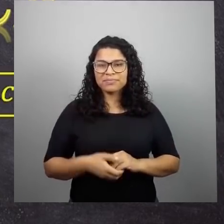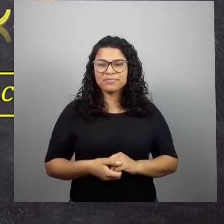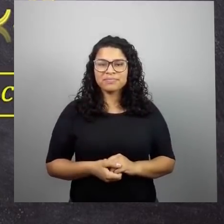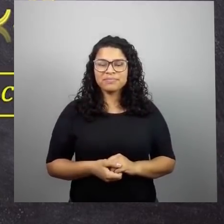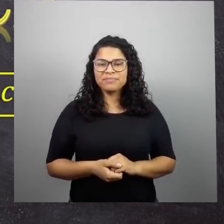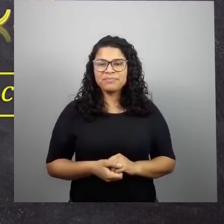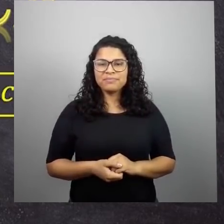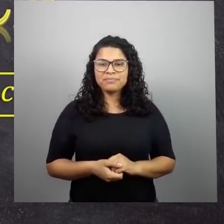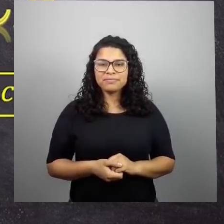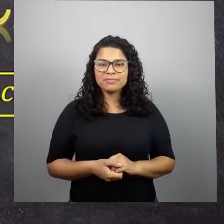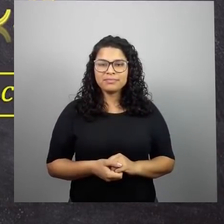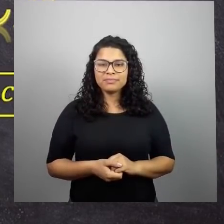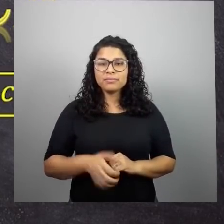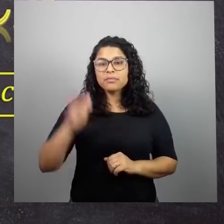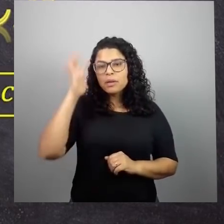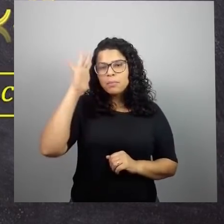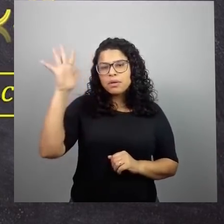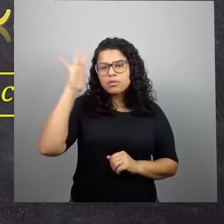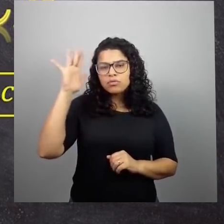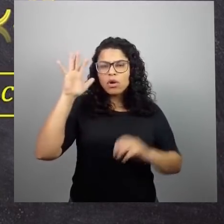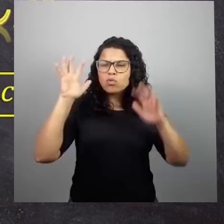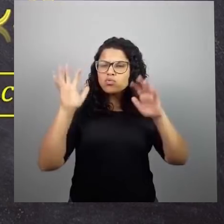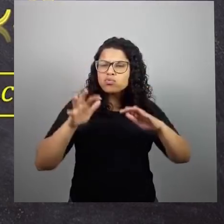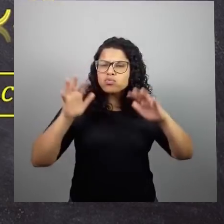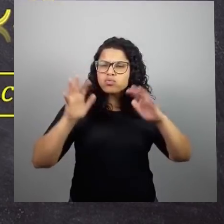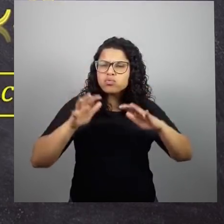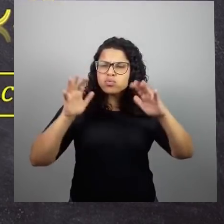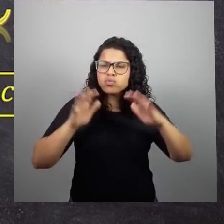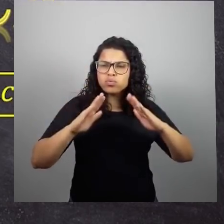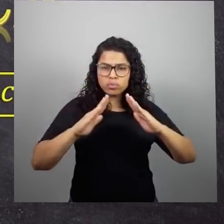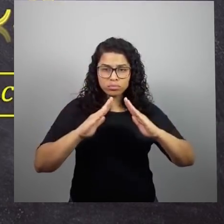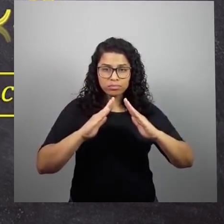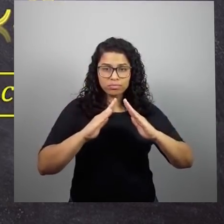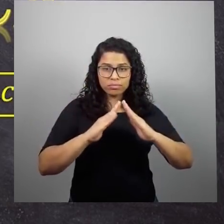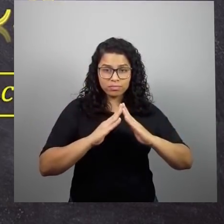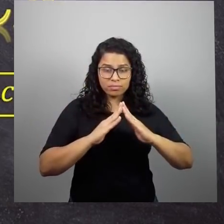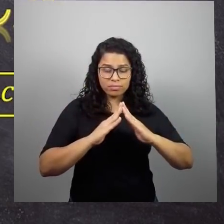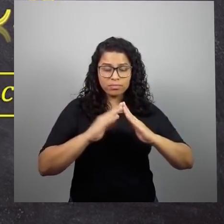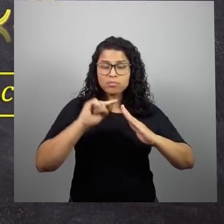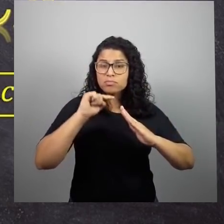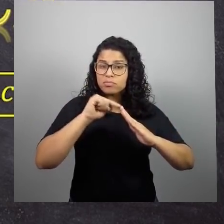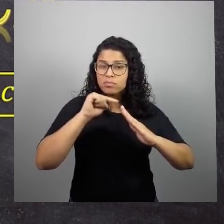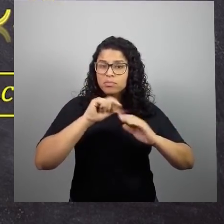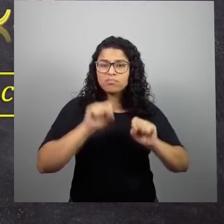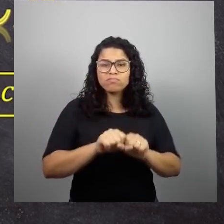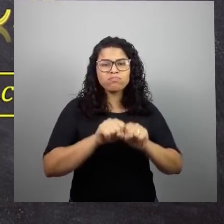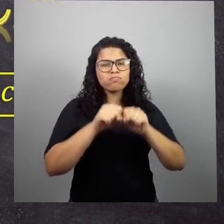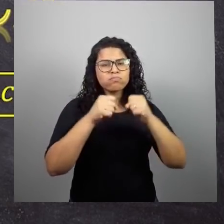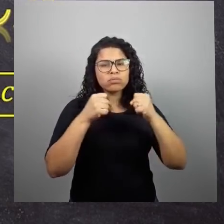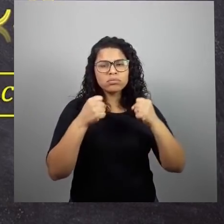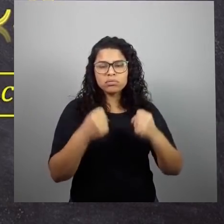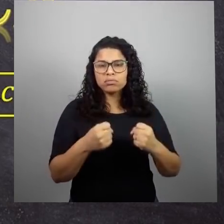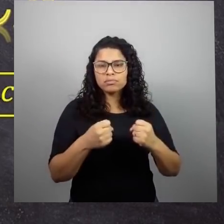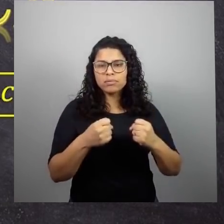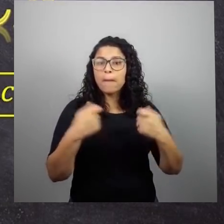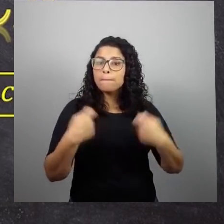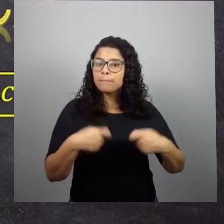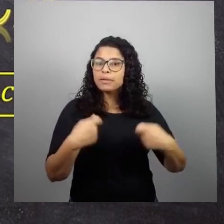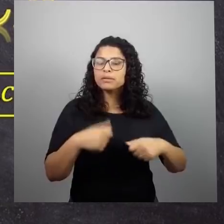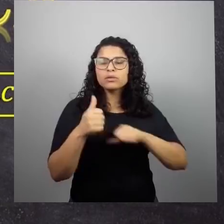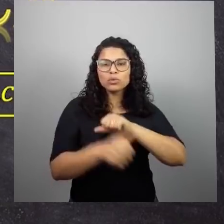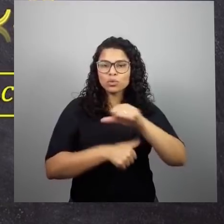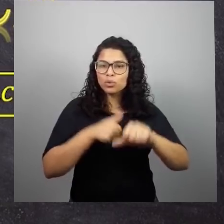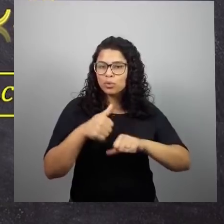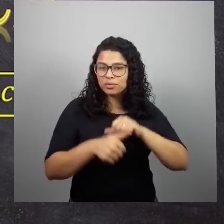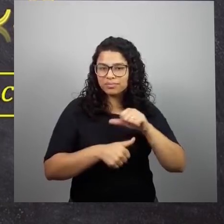uma pergunta para vocês. Imaginem que teve uma chuva forte e quebrou o telhado. Aí vai